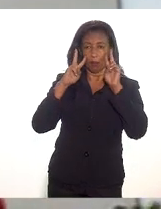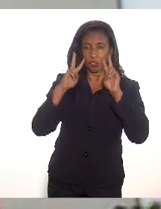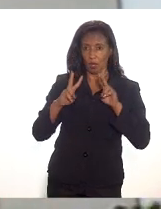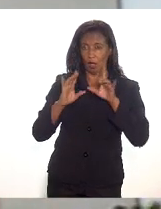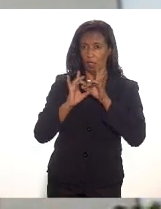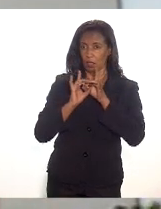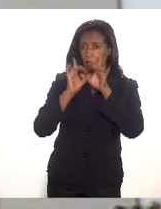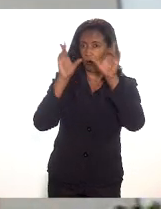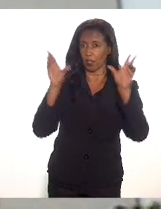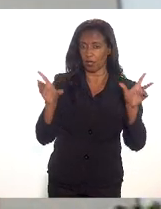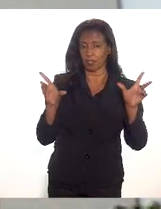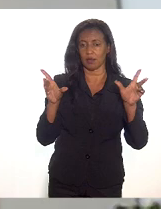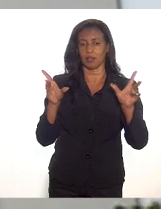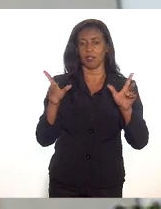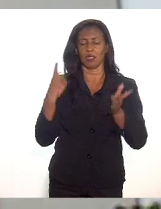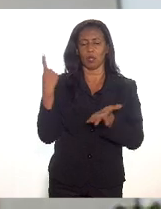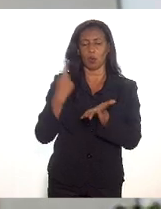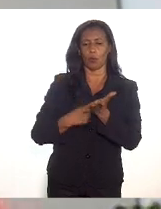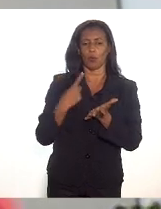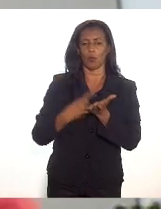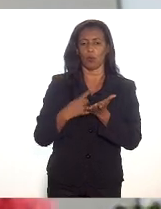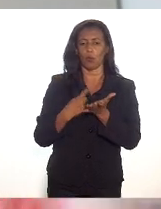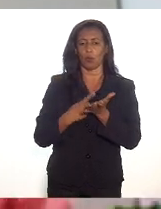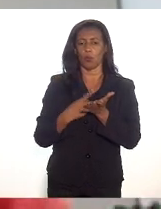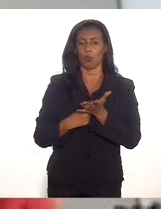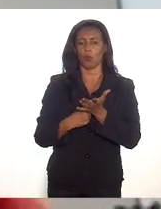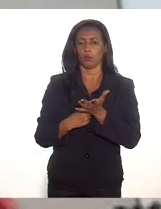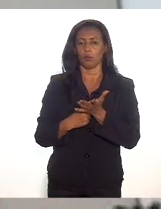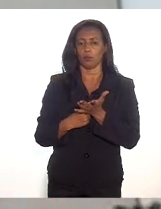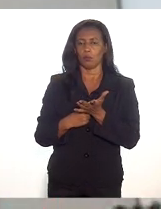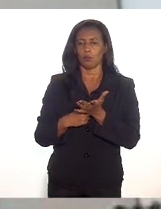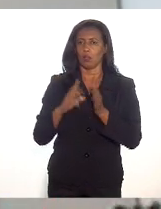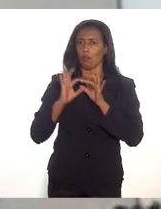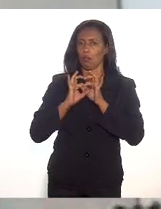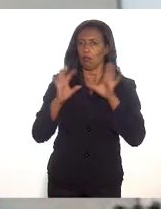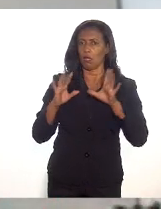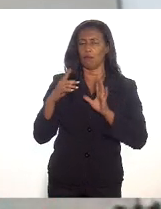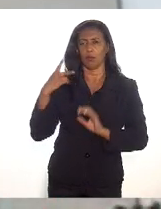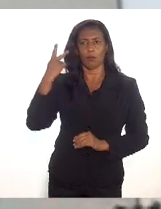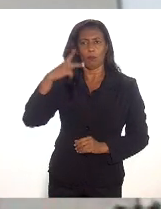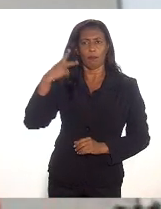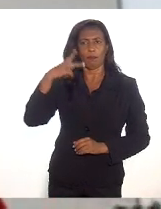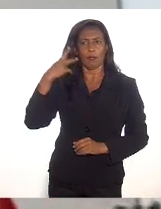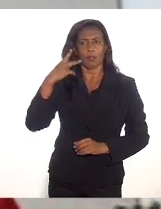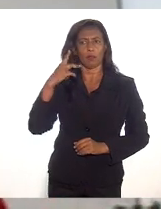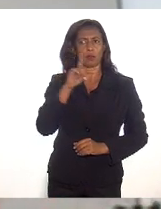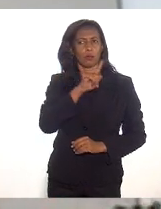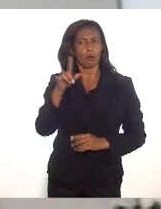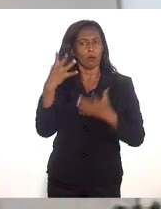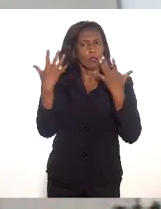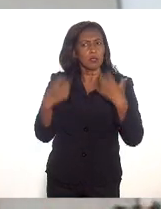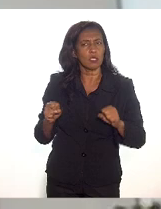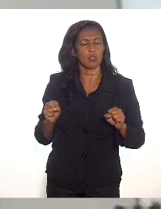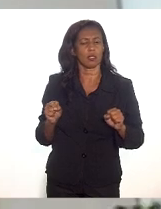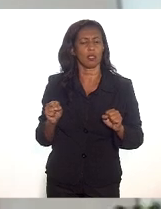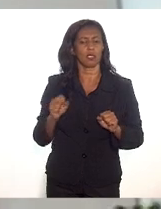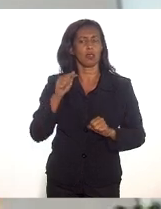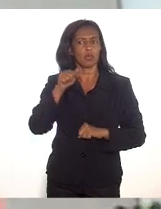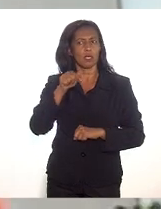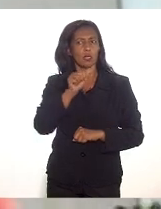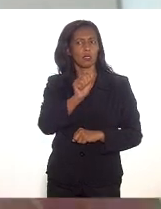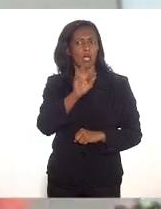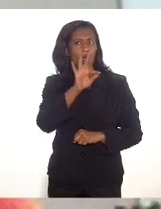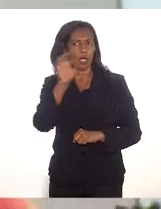democracia, que tenham um compromisso com o livre funcionamento do parlamento, não permitam que esse ato,